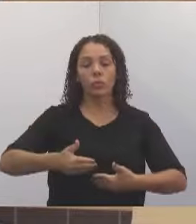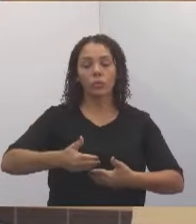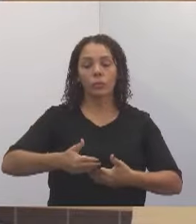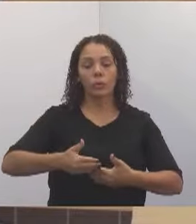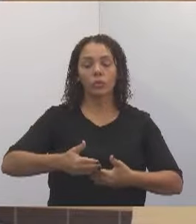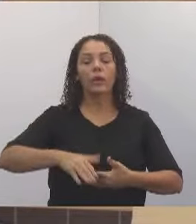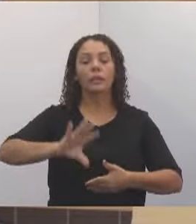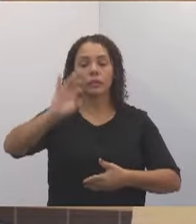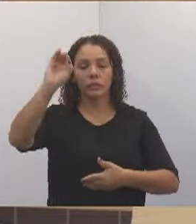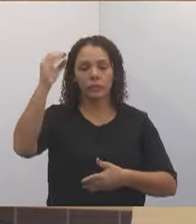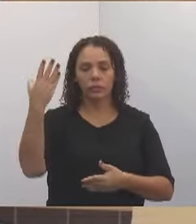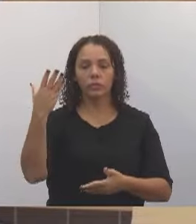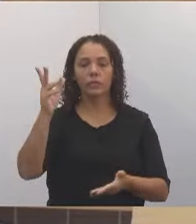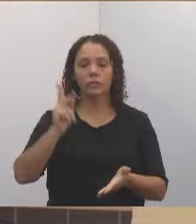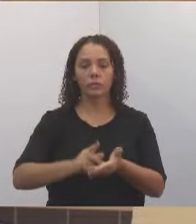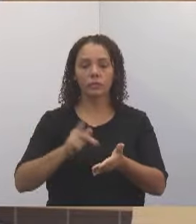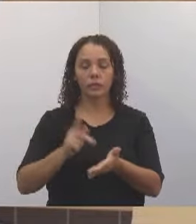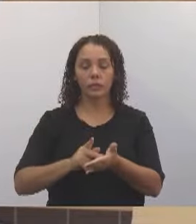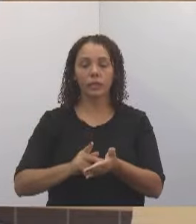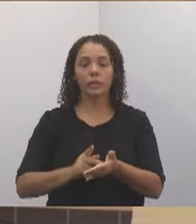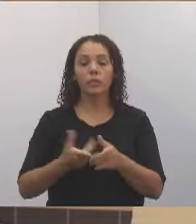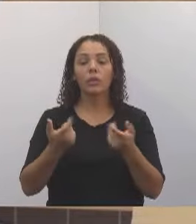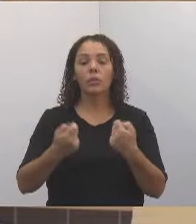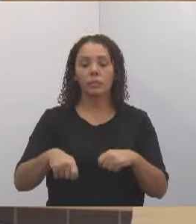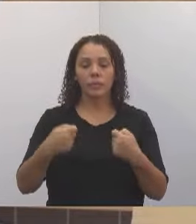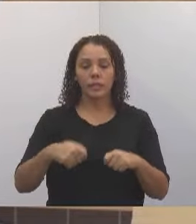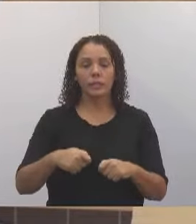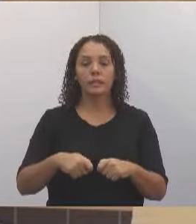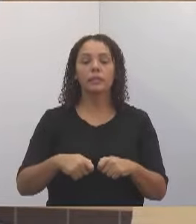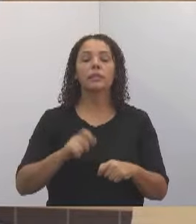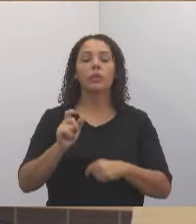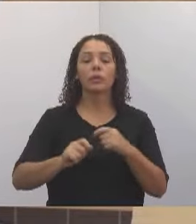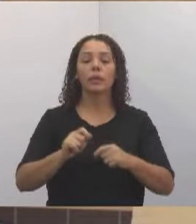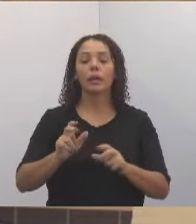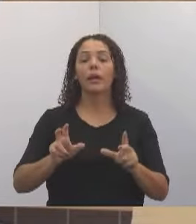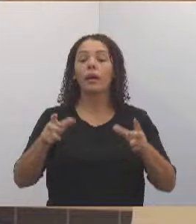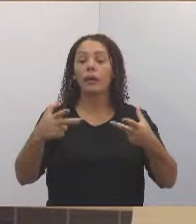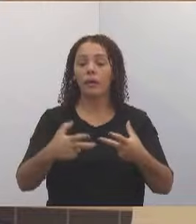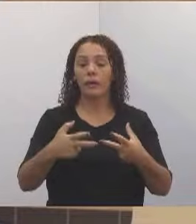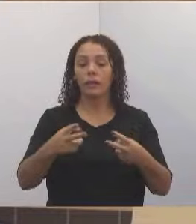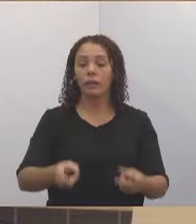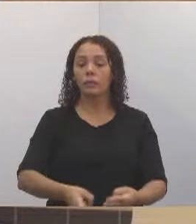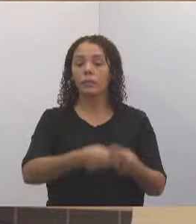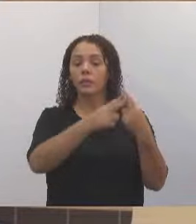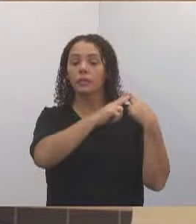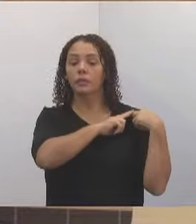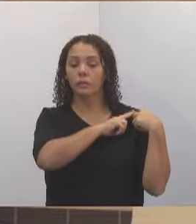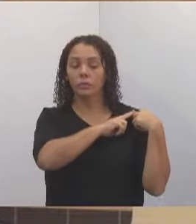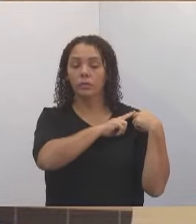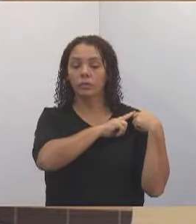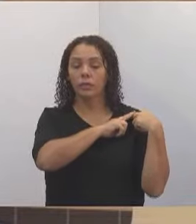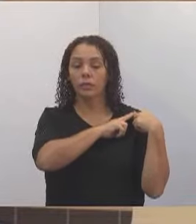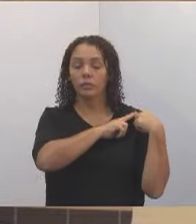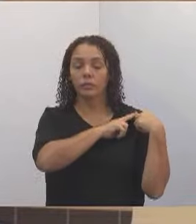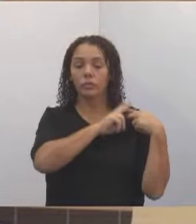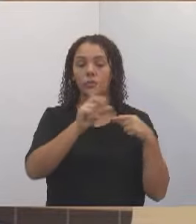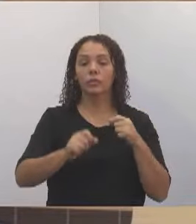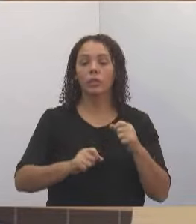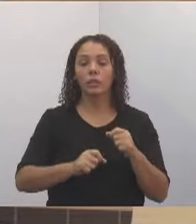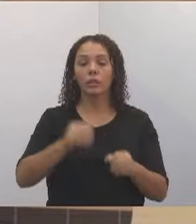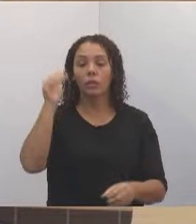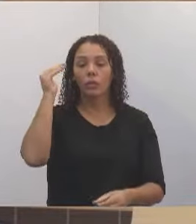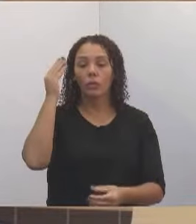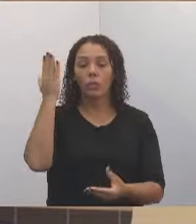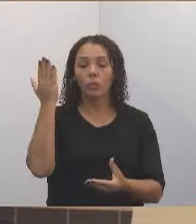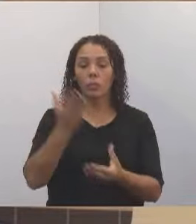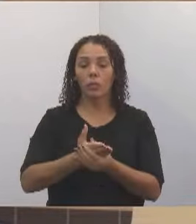prática, é sim dever da Câmara, dever de todos nós, abrirmos um processo